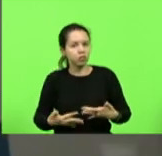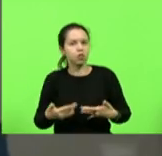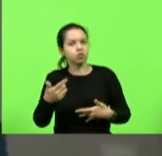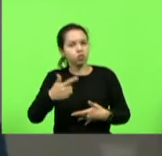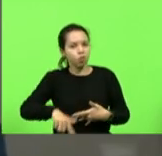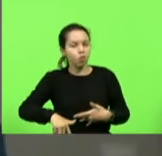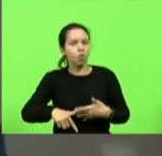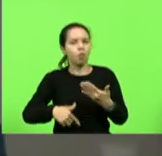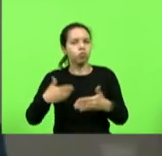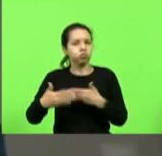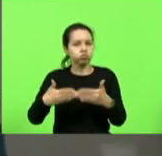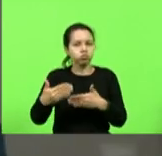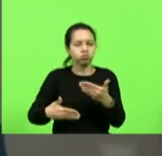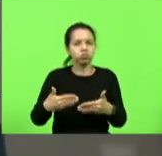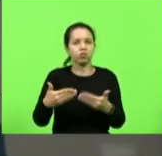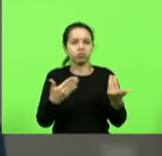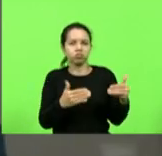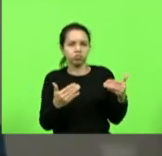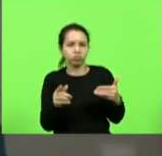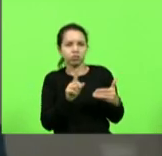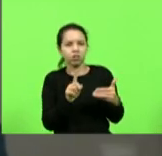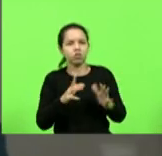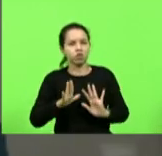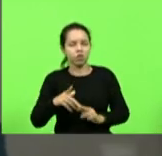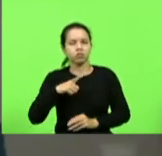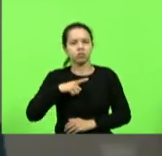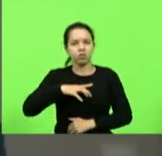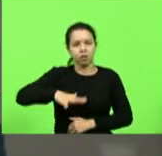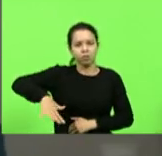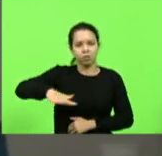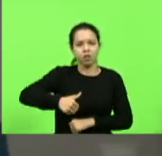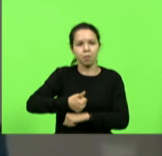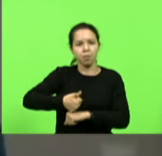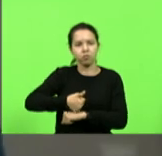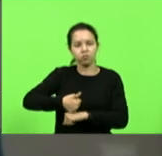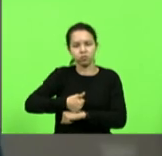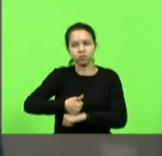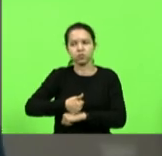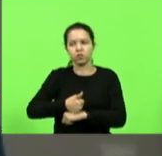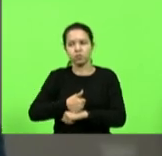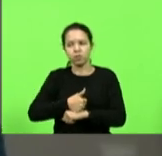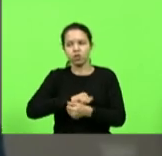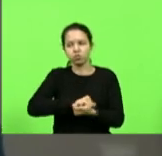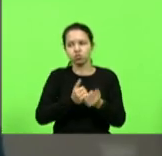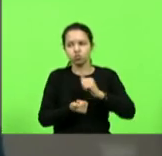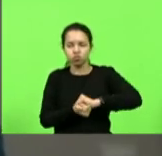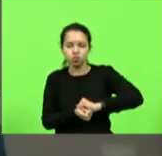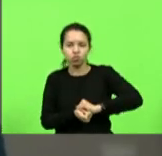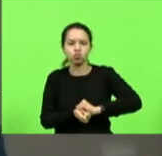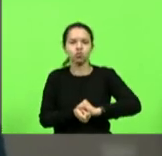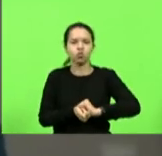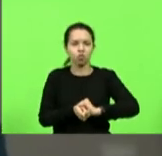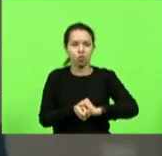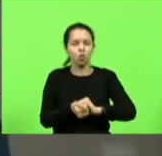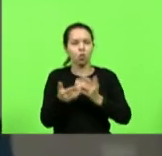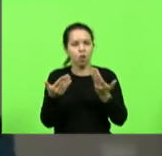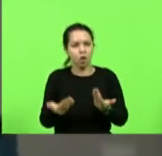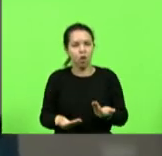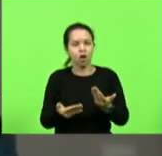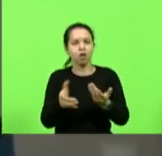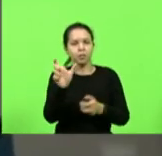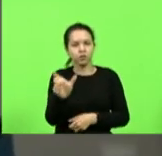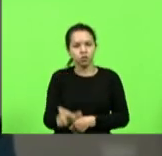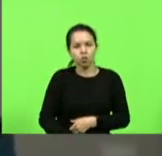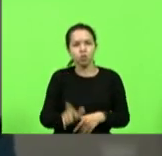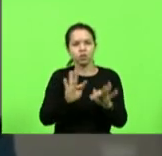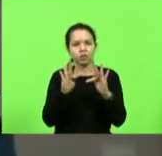velhas lógicas que já estão presentes aí no âmbito da profissão, que buscam o ajustamento, né? Que visa encontrar, então, no sujeito, na família,